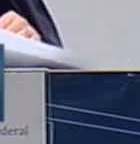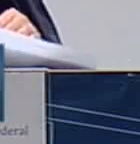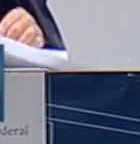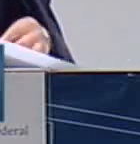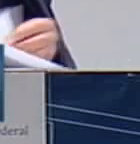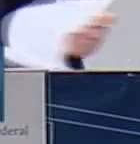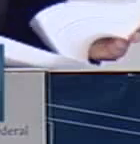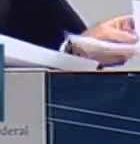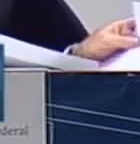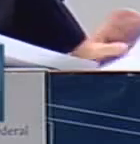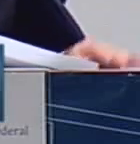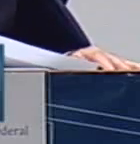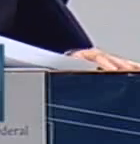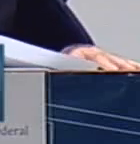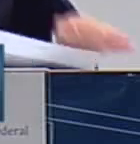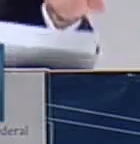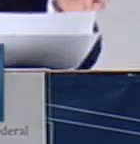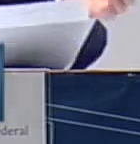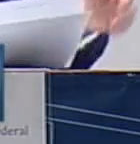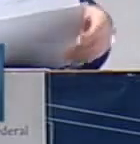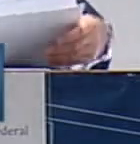eu convido agora